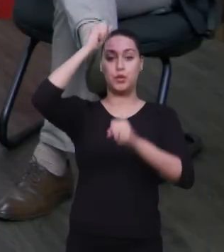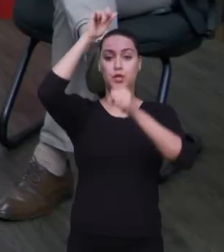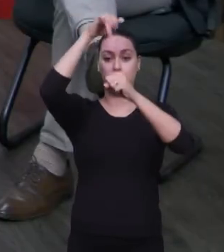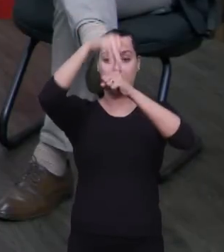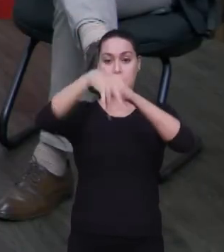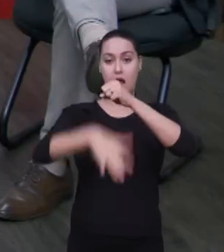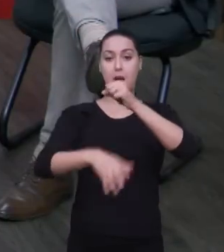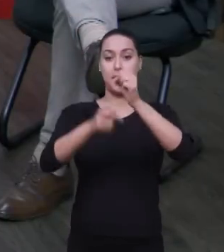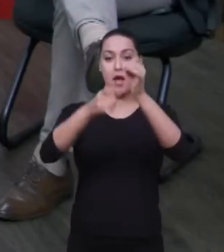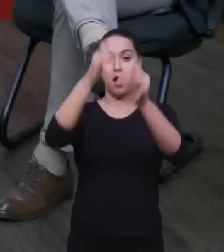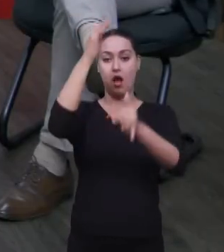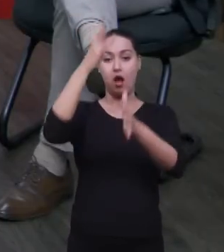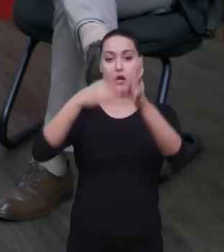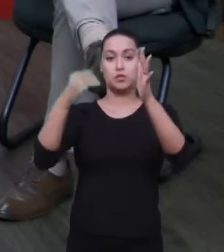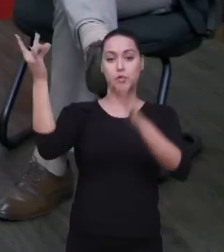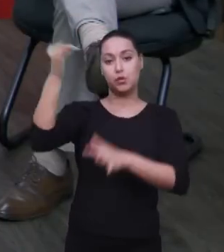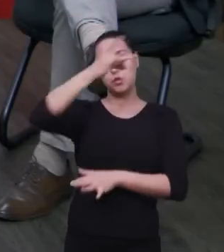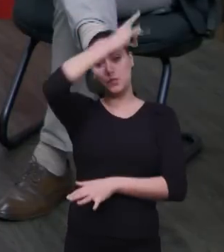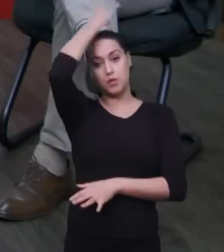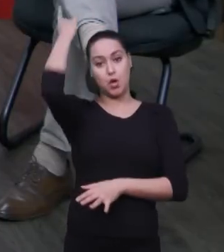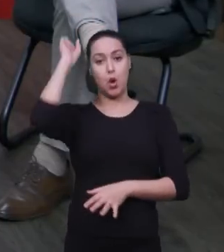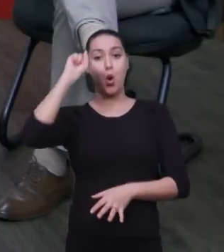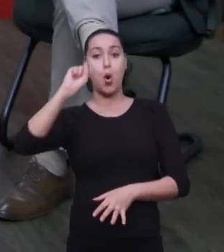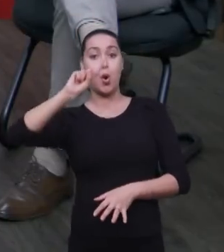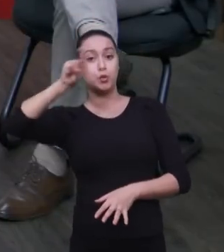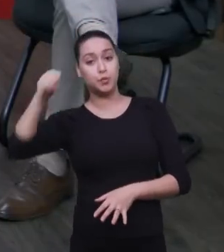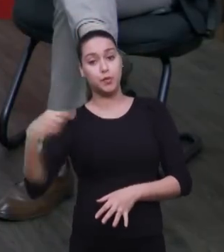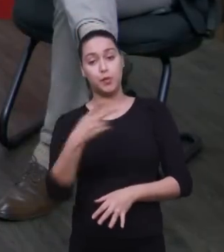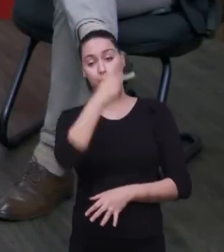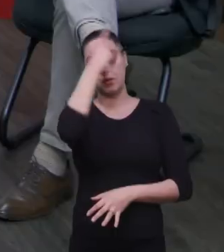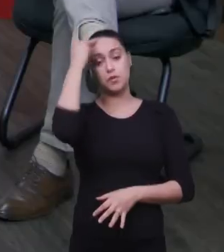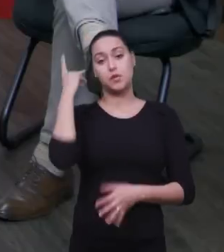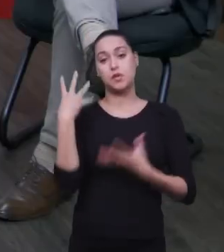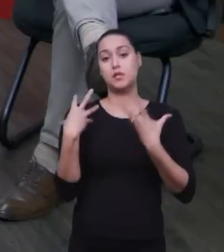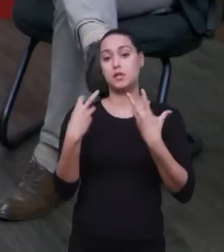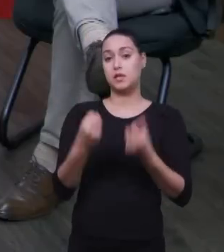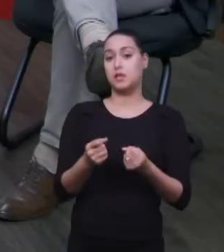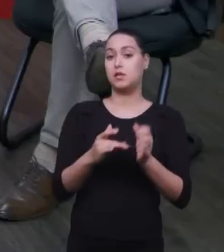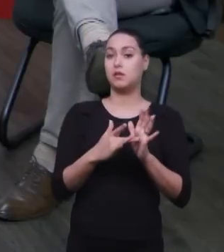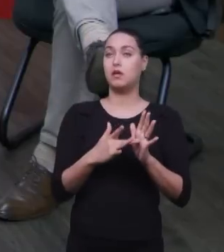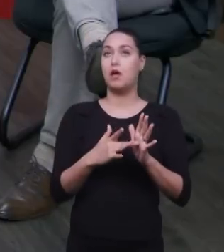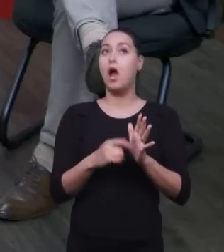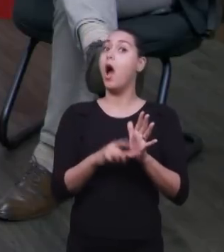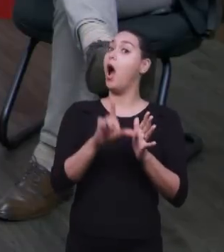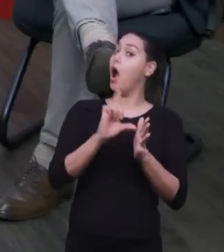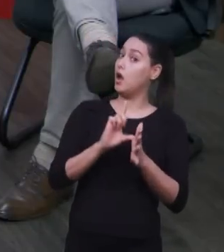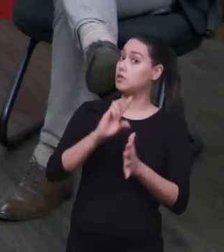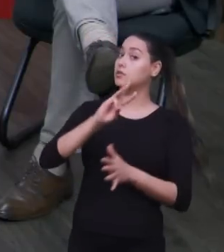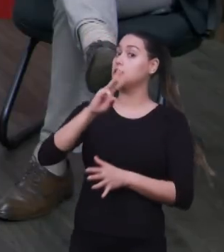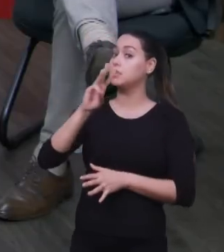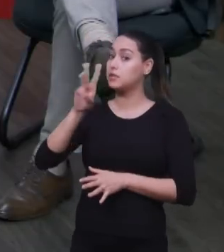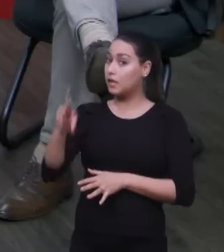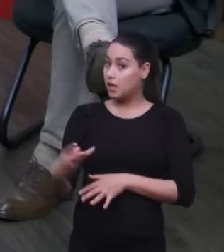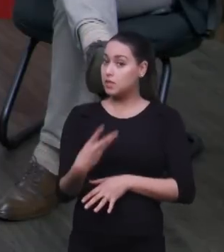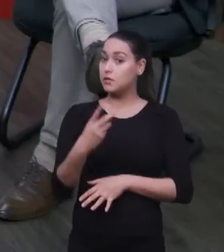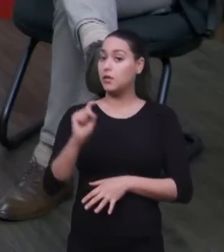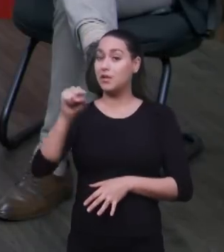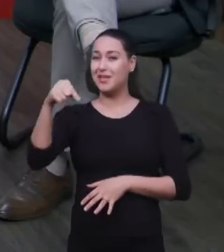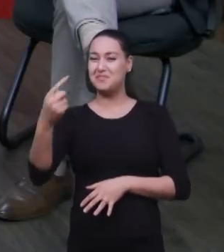Espírito Santo. Então, para que aquelas 8.000 pessoas se convertessem... Primeiro 3.000, né?